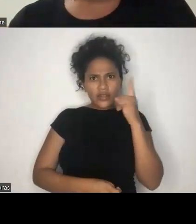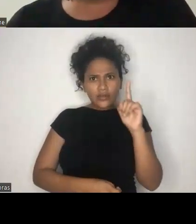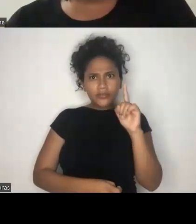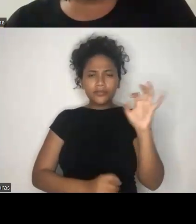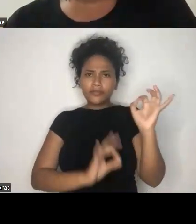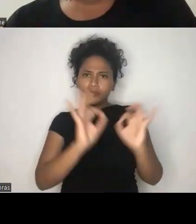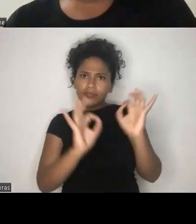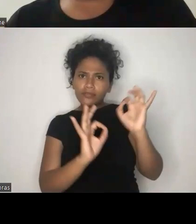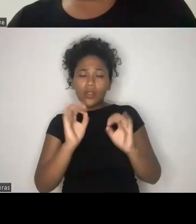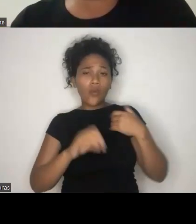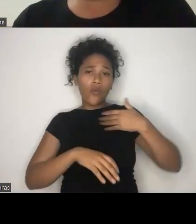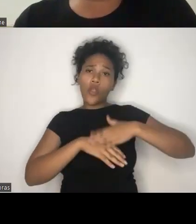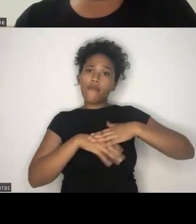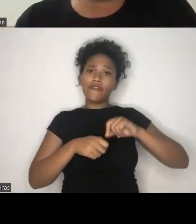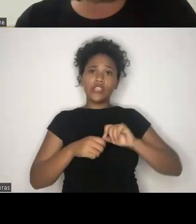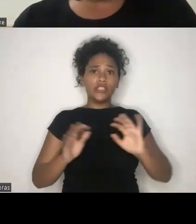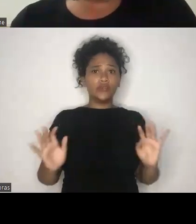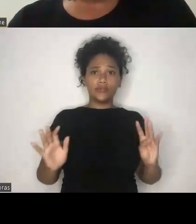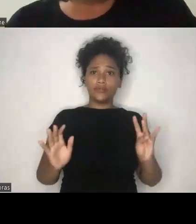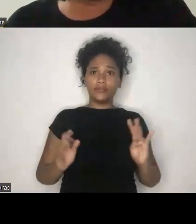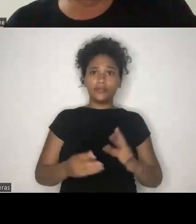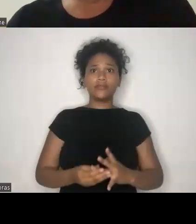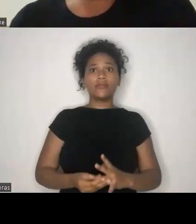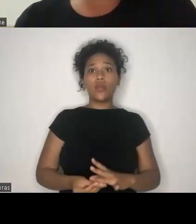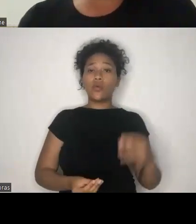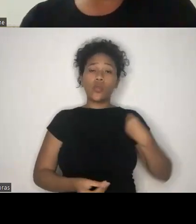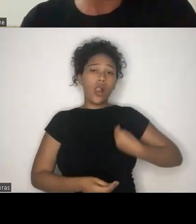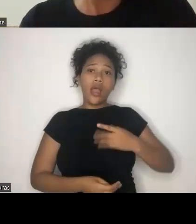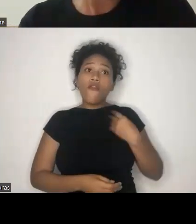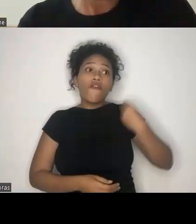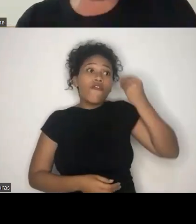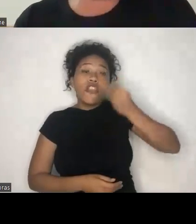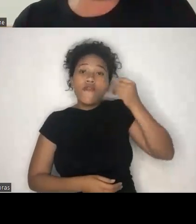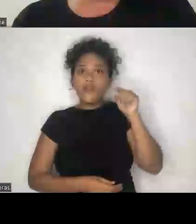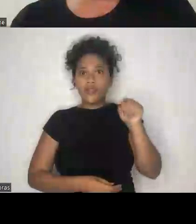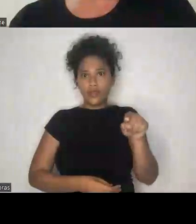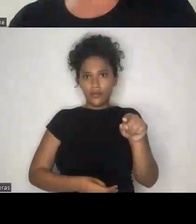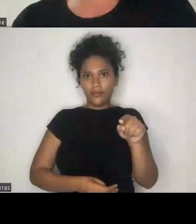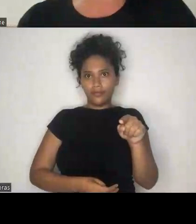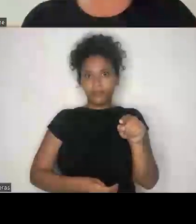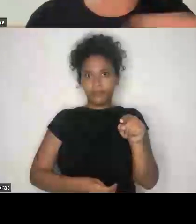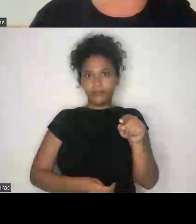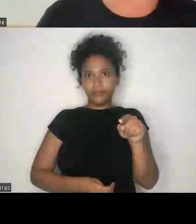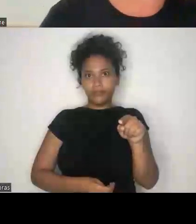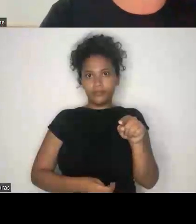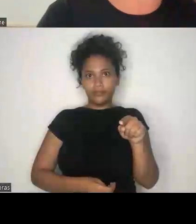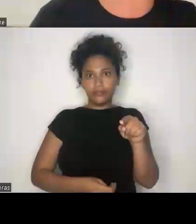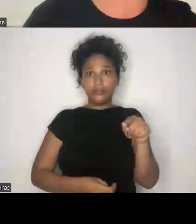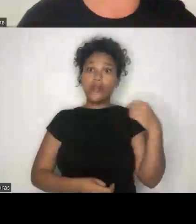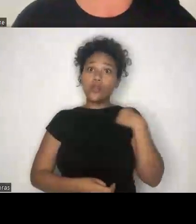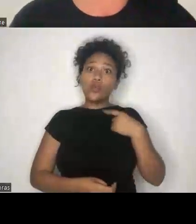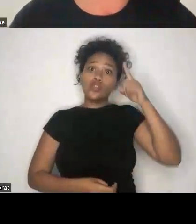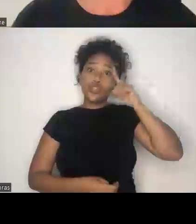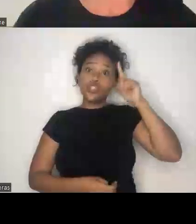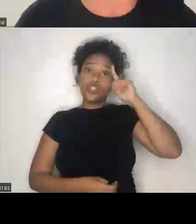a maioria foi eu que fiz porque assim eu tô lá eu vivo aquilo sabe eu tô ali no dia a dia então Tô mostrando para vocês o